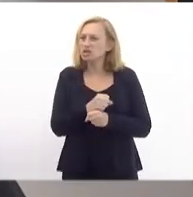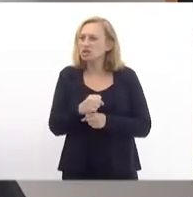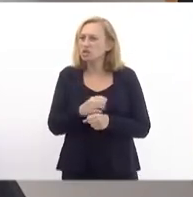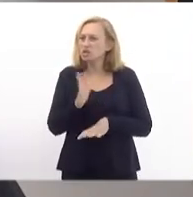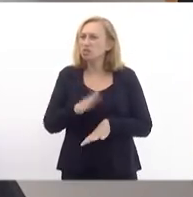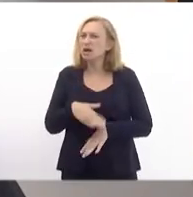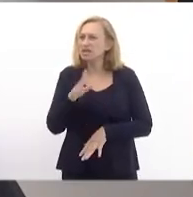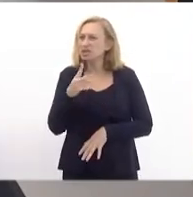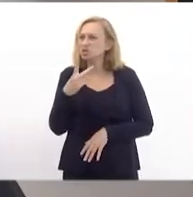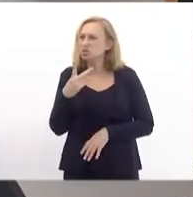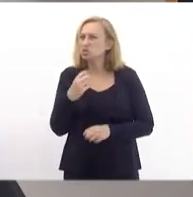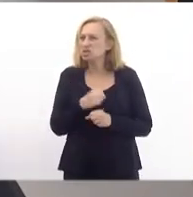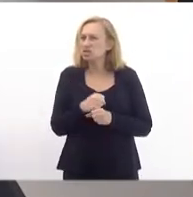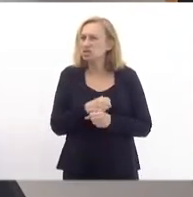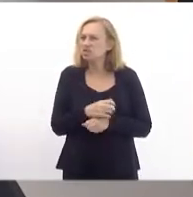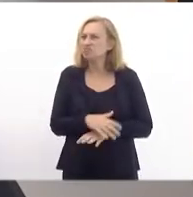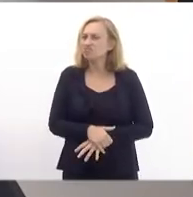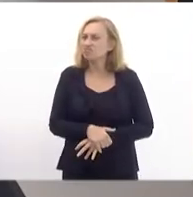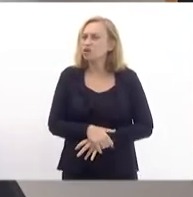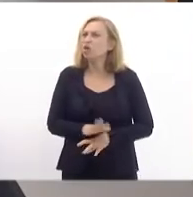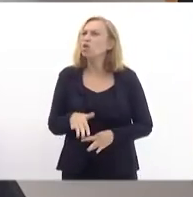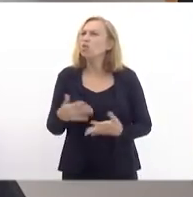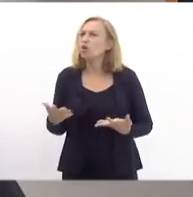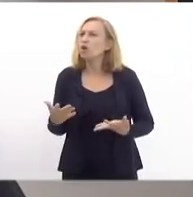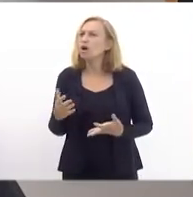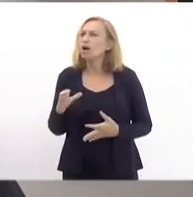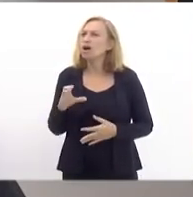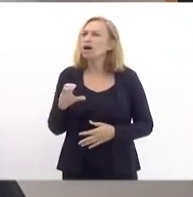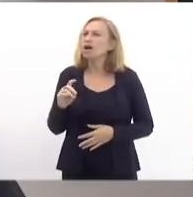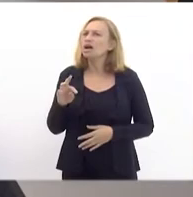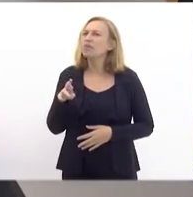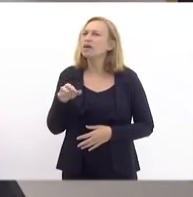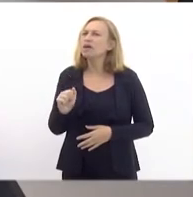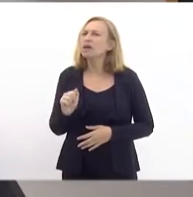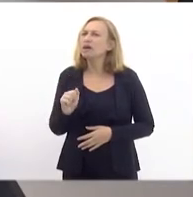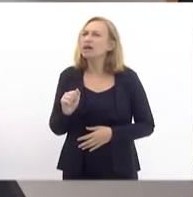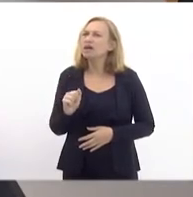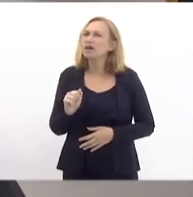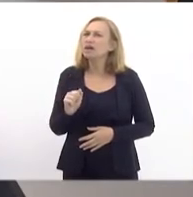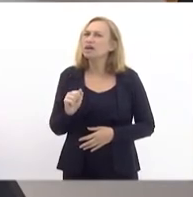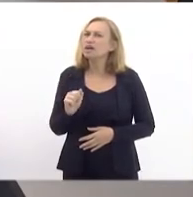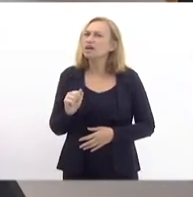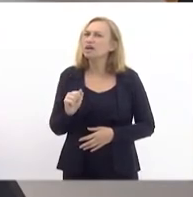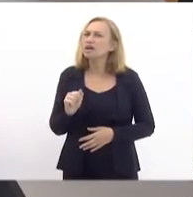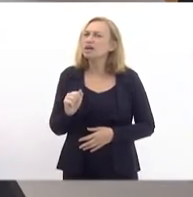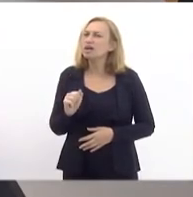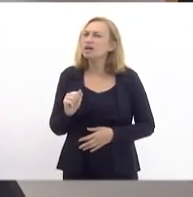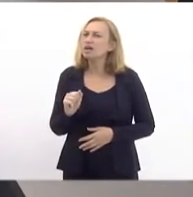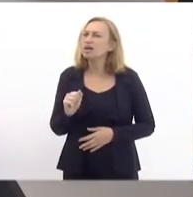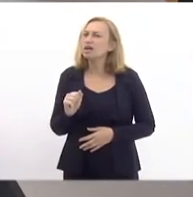Mais de 2 anos que está. Sim, perfeitamente. Qual é exatamente a Câmara? A CATRA quer dizer o quê?